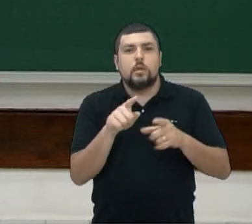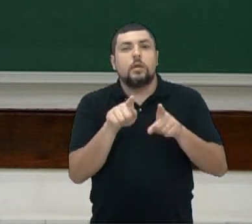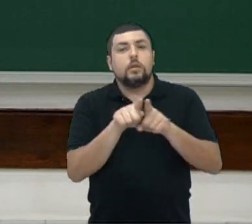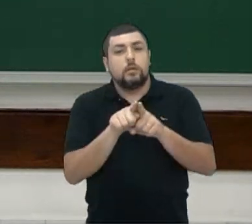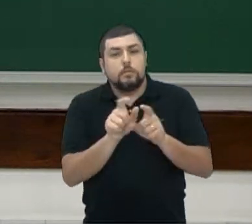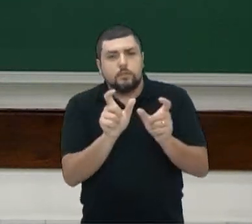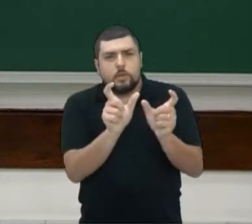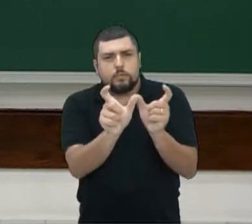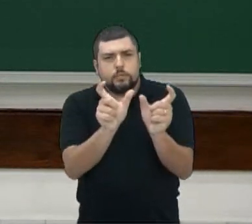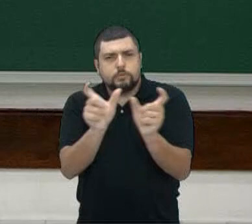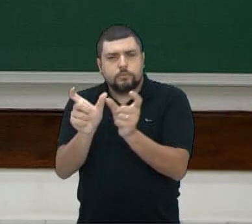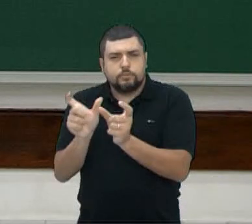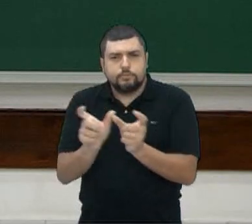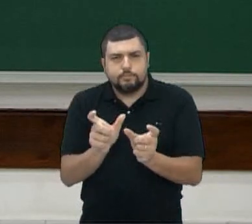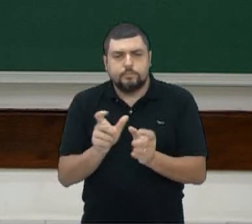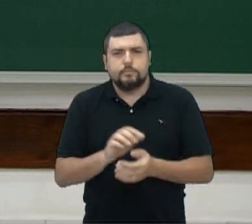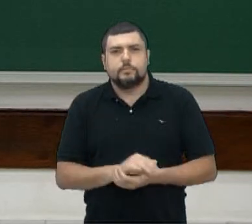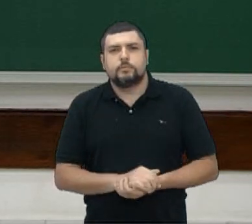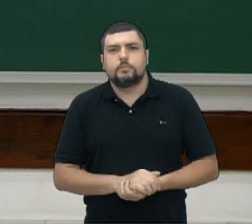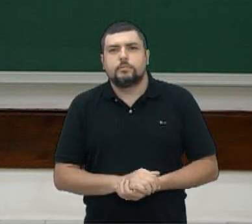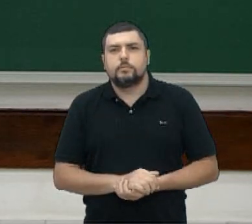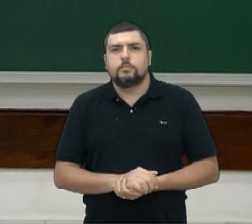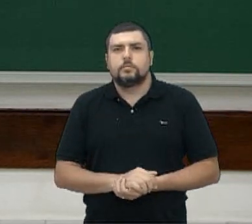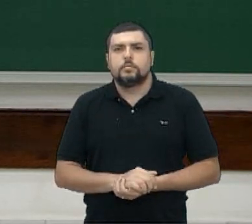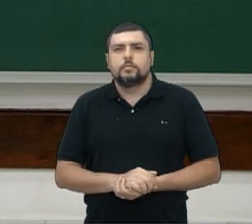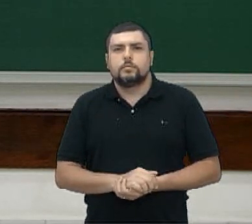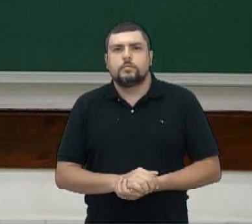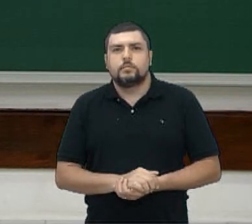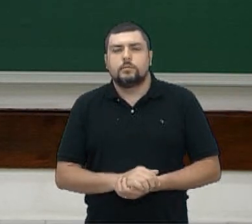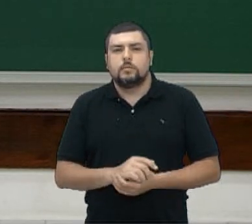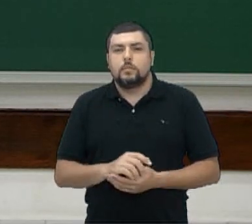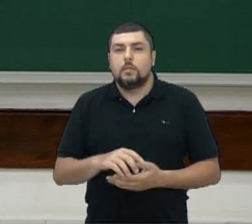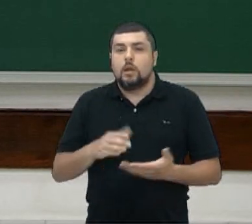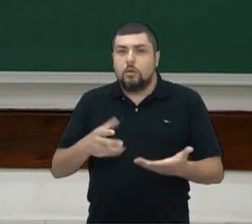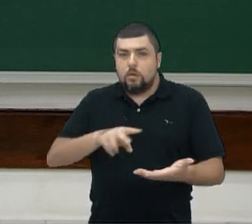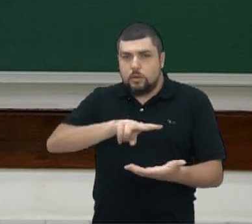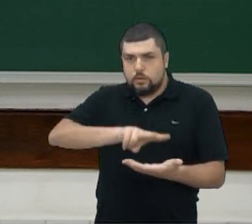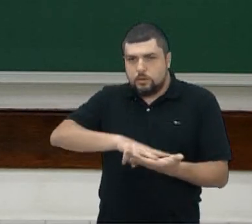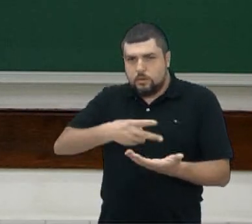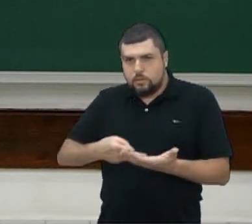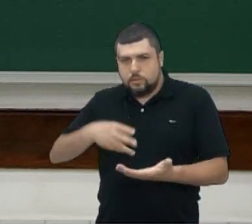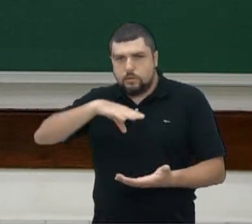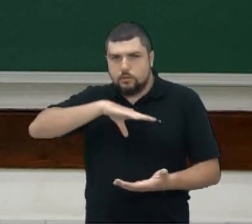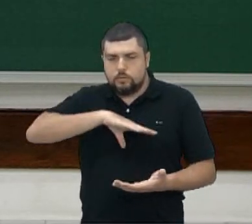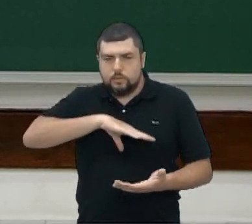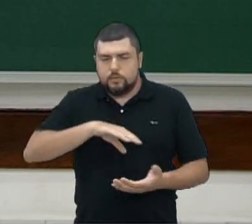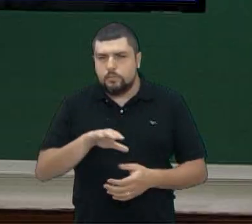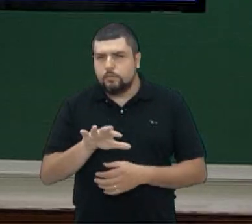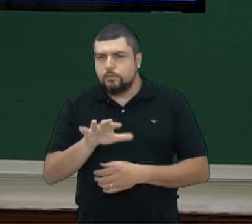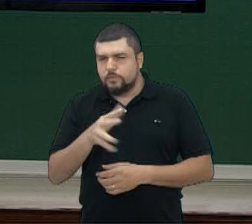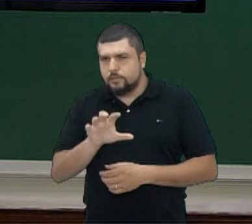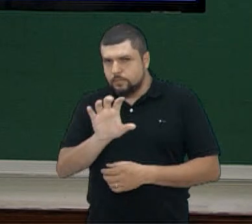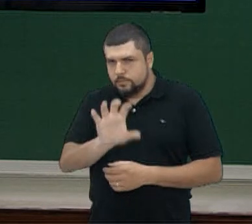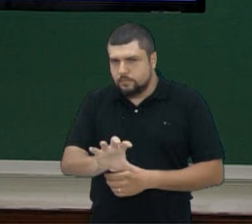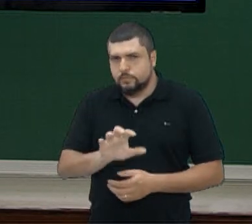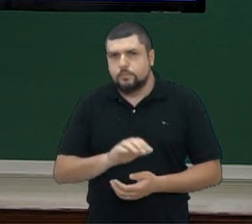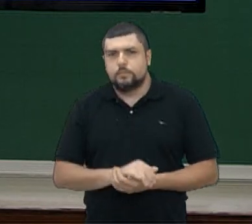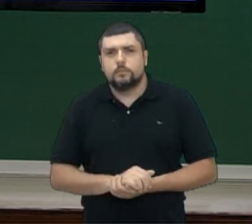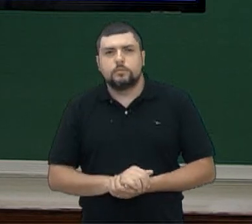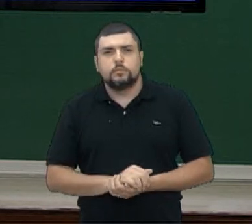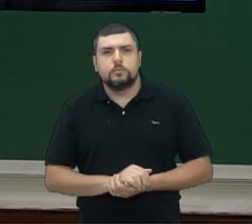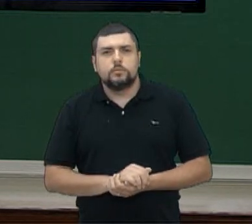escrita também. Enfim, em inglês, traduzindo agora, a história é mais ou menos o seguinte. Com